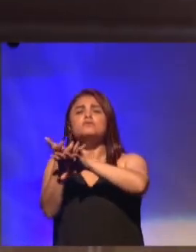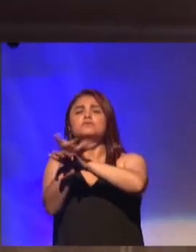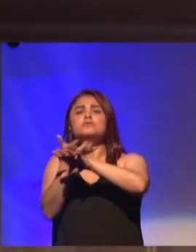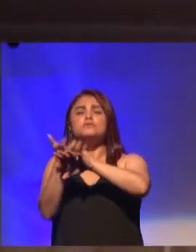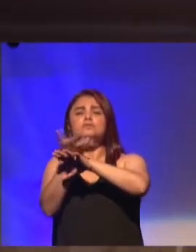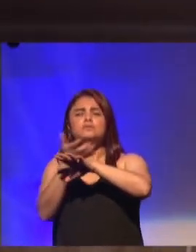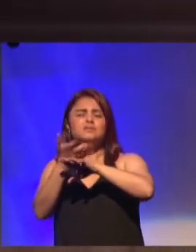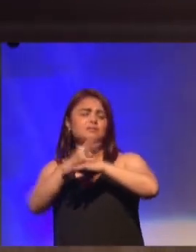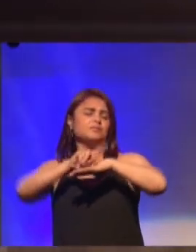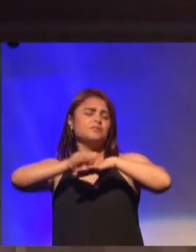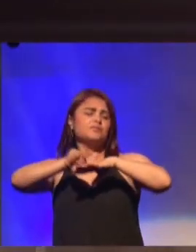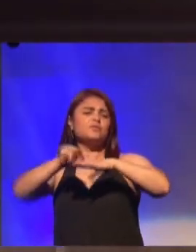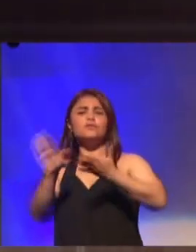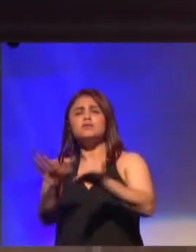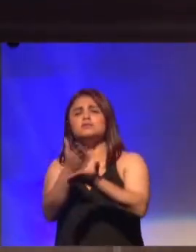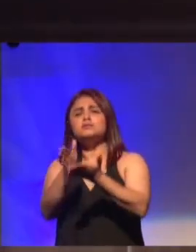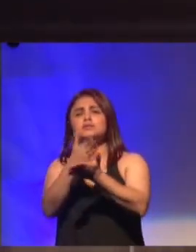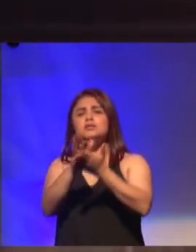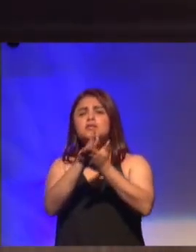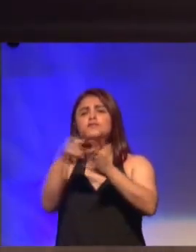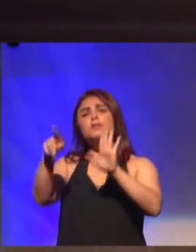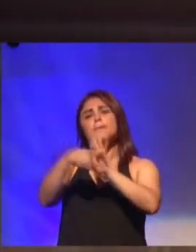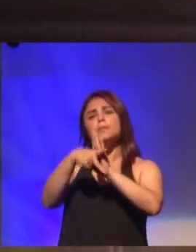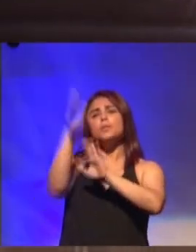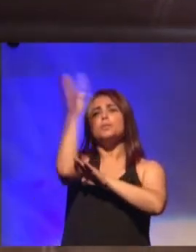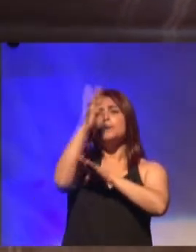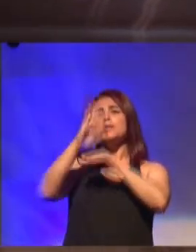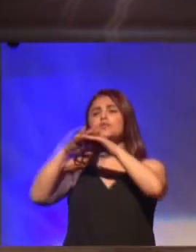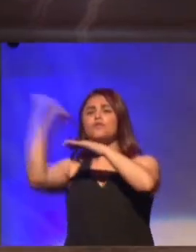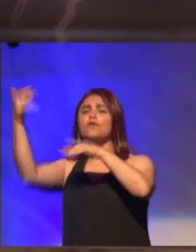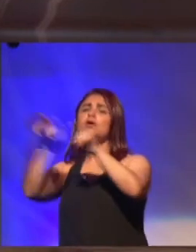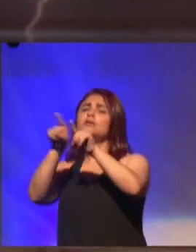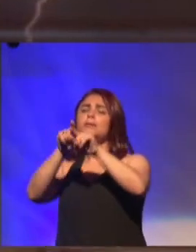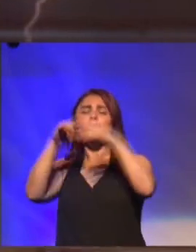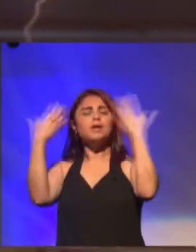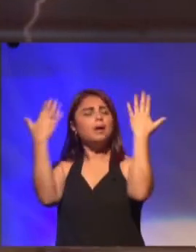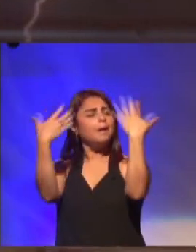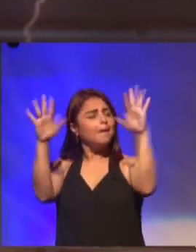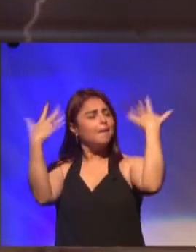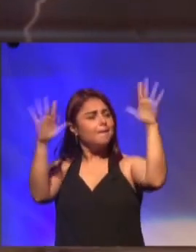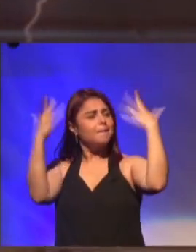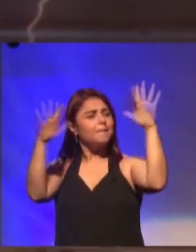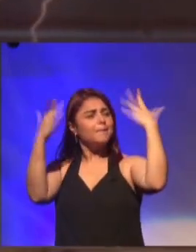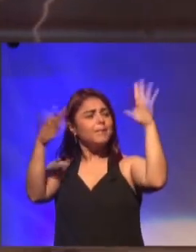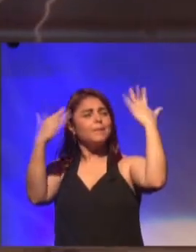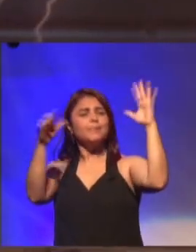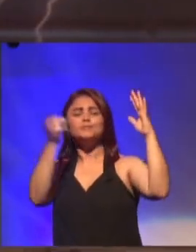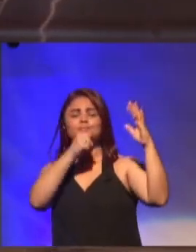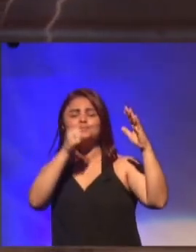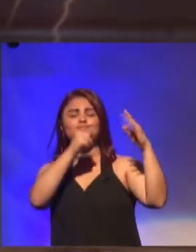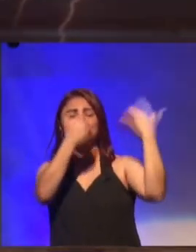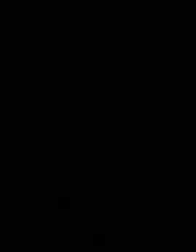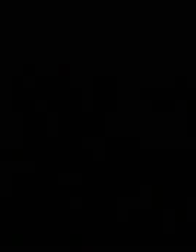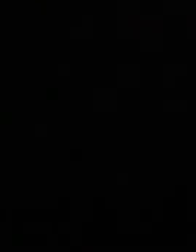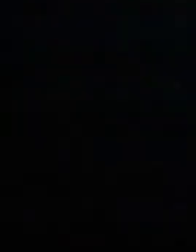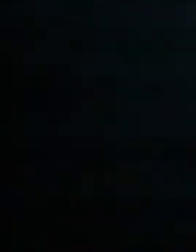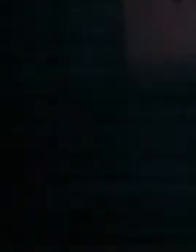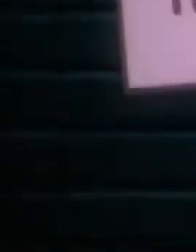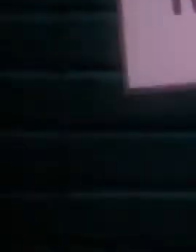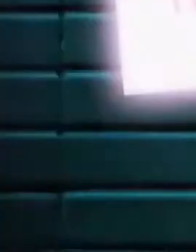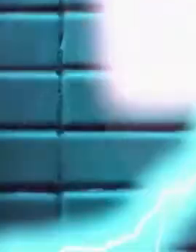revisor de várias revistas nacionais e internacionais. Muitos aplausos para ele, que é o velhinho da eletrotermofototerapia,